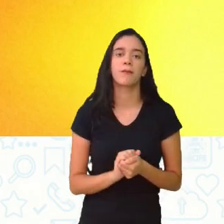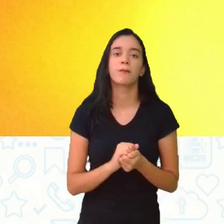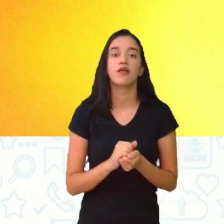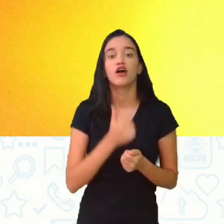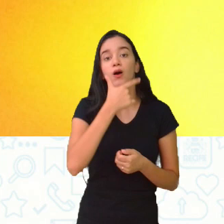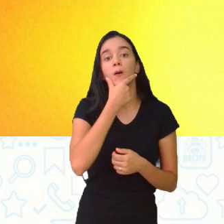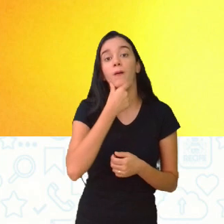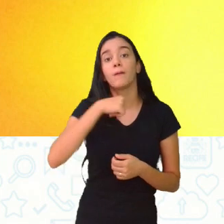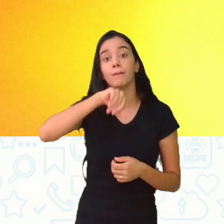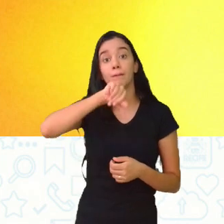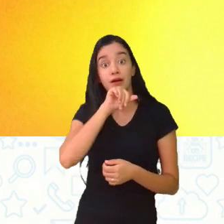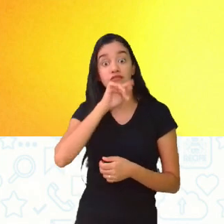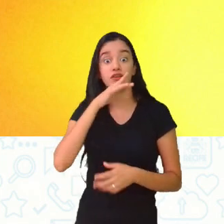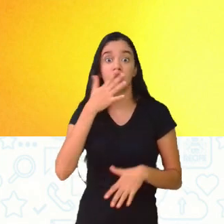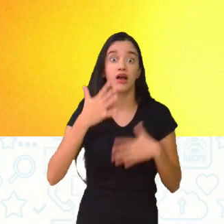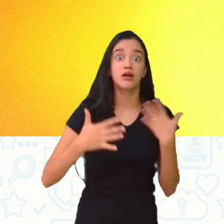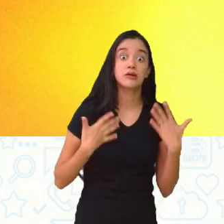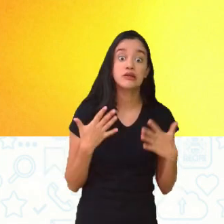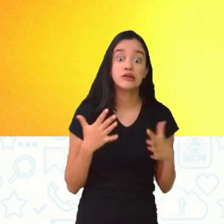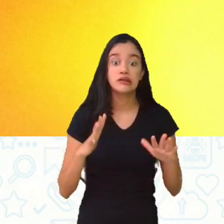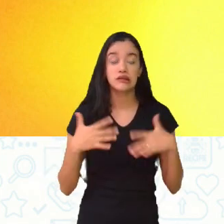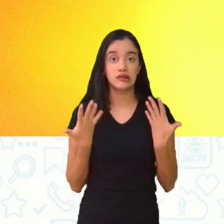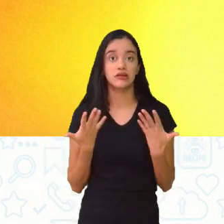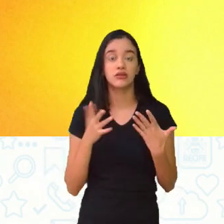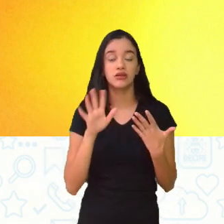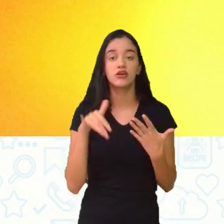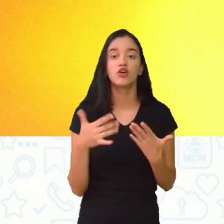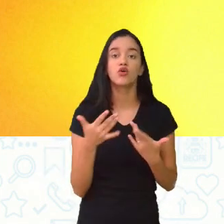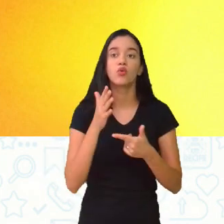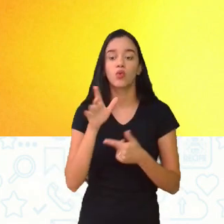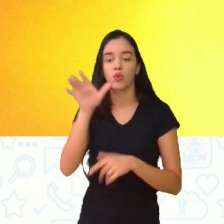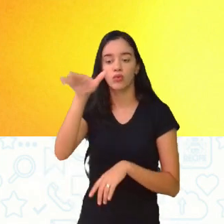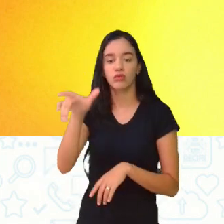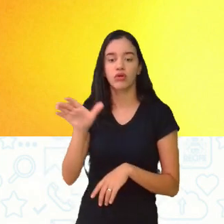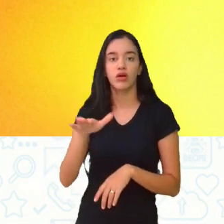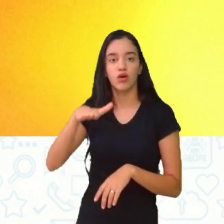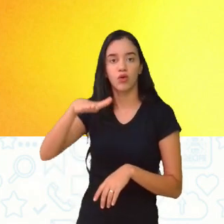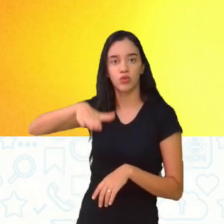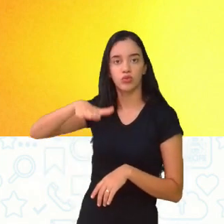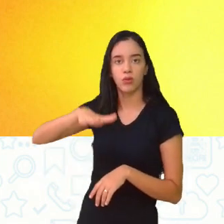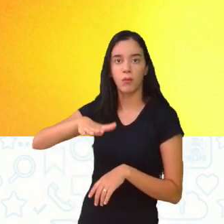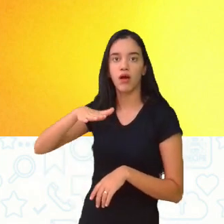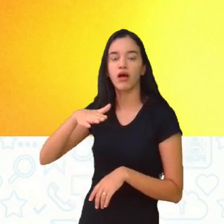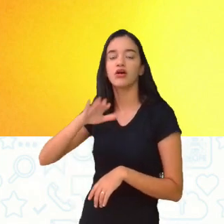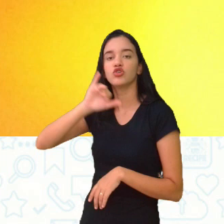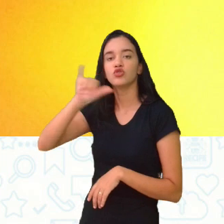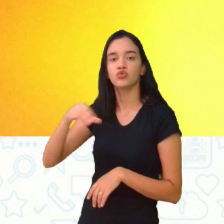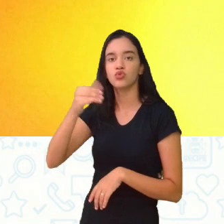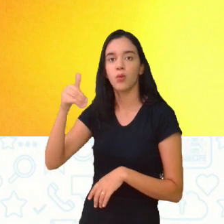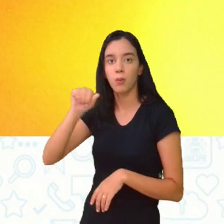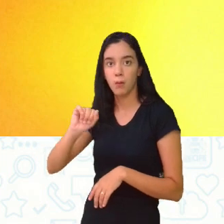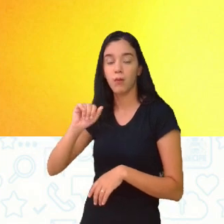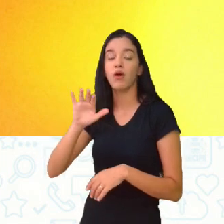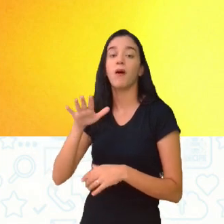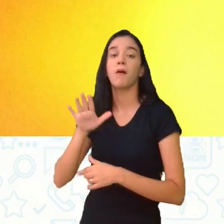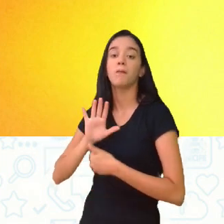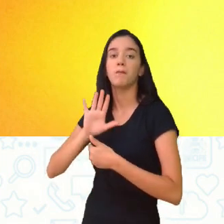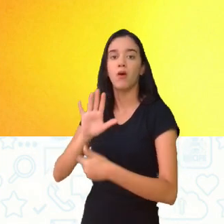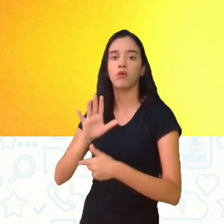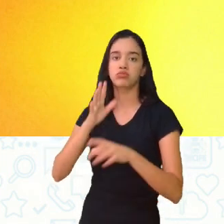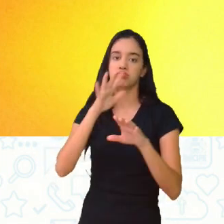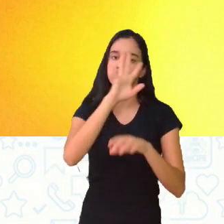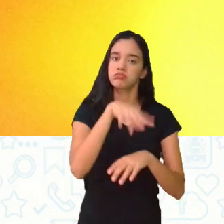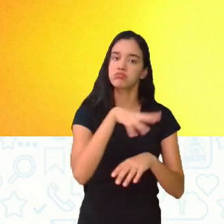de Joãozinho fica apavorado quando este lhe mostra o boletim. Na minha época, as notas